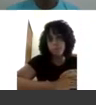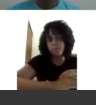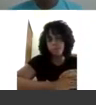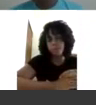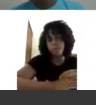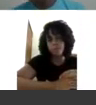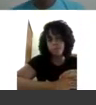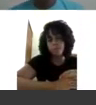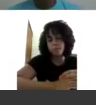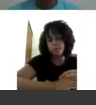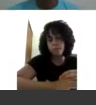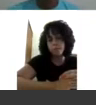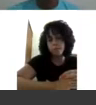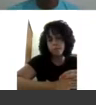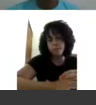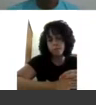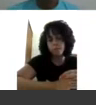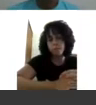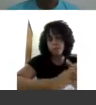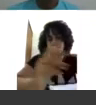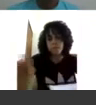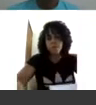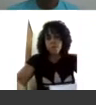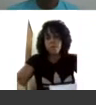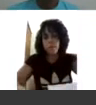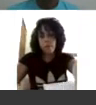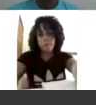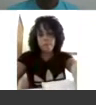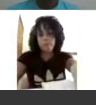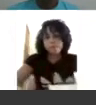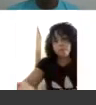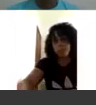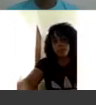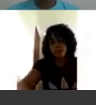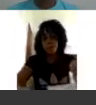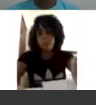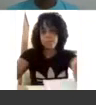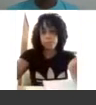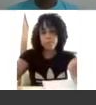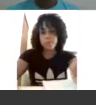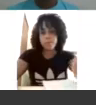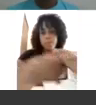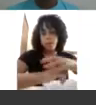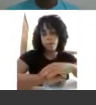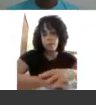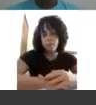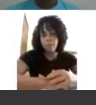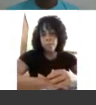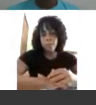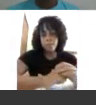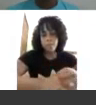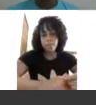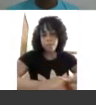eram com atividades em branco, atividades rasgadas, atividades sem nome. Então, isso dificultou muito né, a